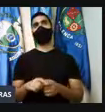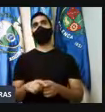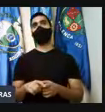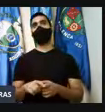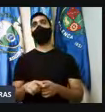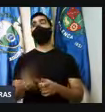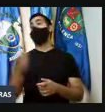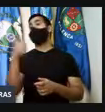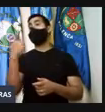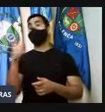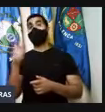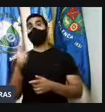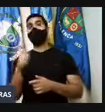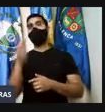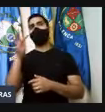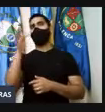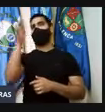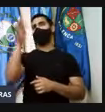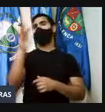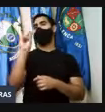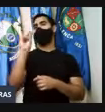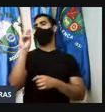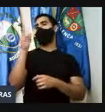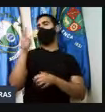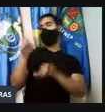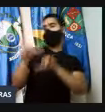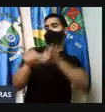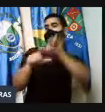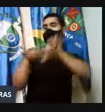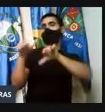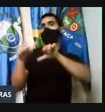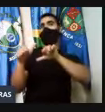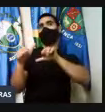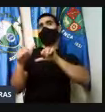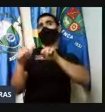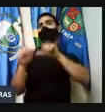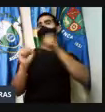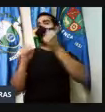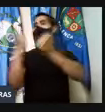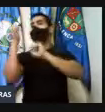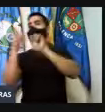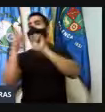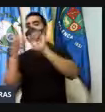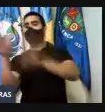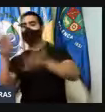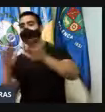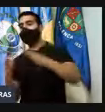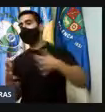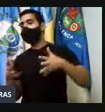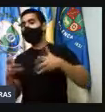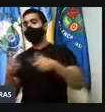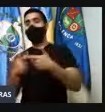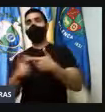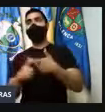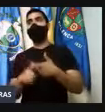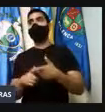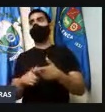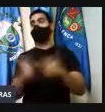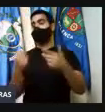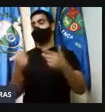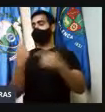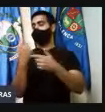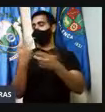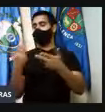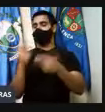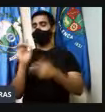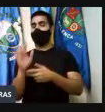existir mais. No futuro, ou elas se transformam numa grande companhia que cuida de tudo, porque está tudo englobado numa coisa só. A